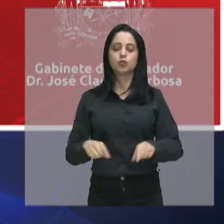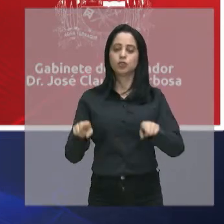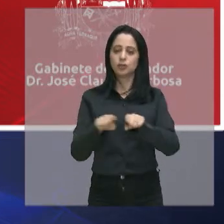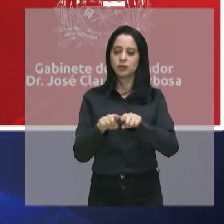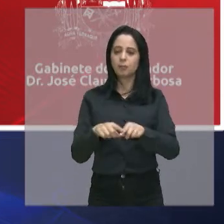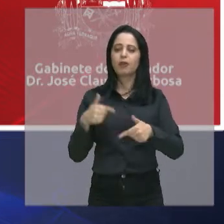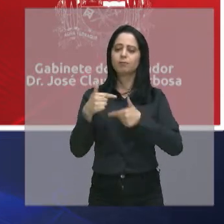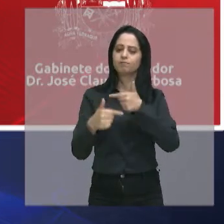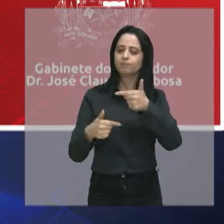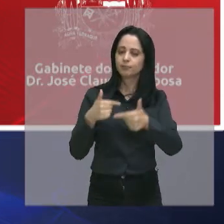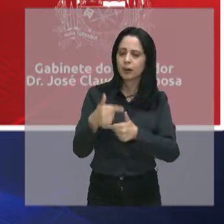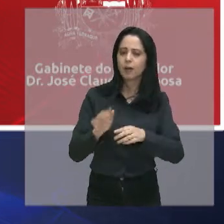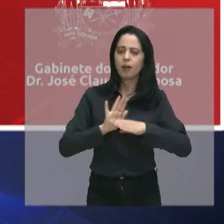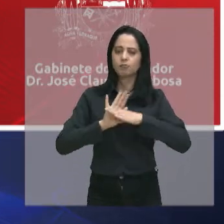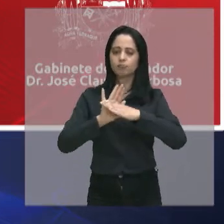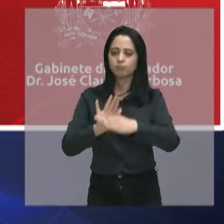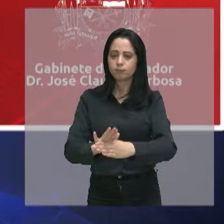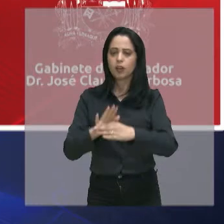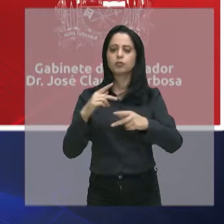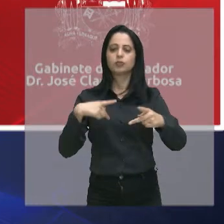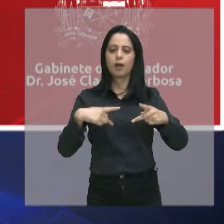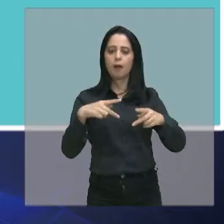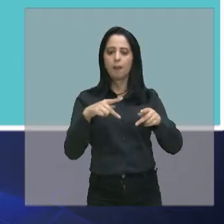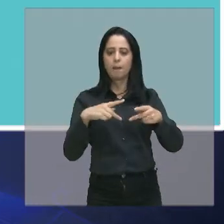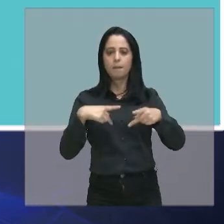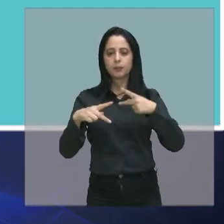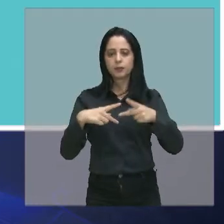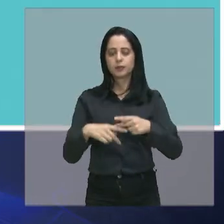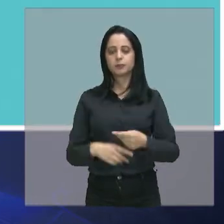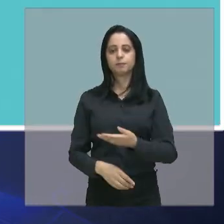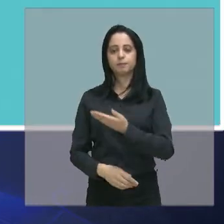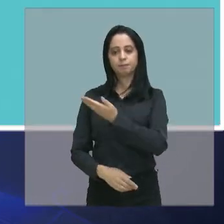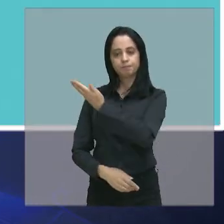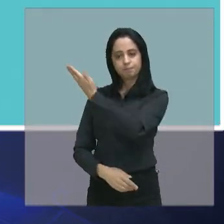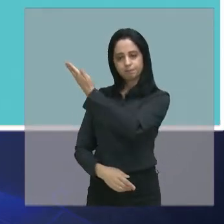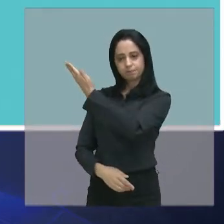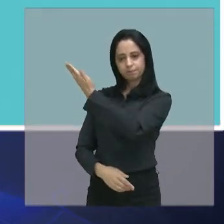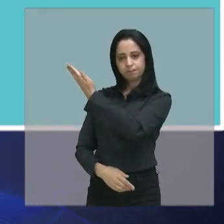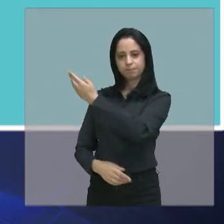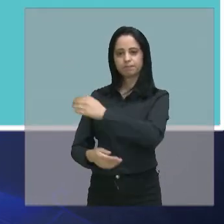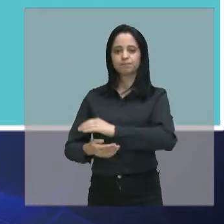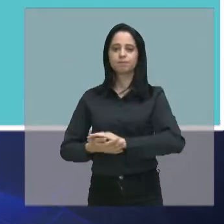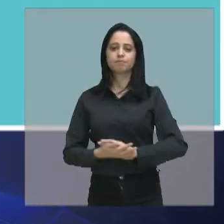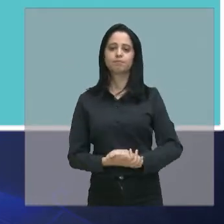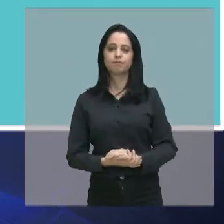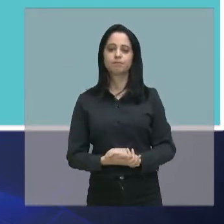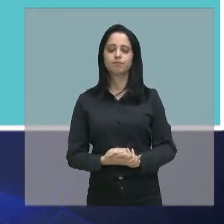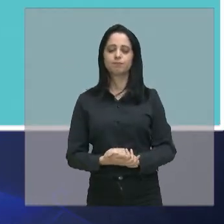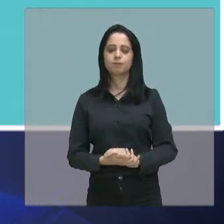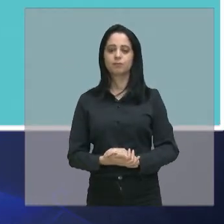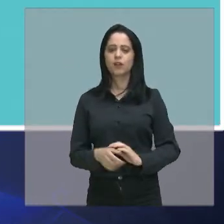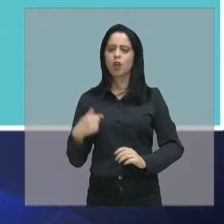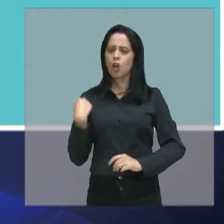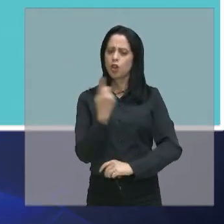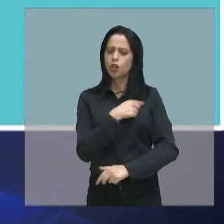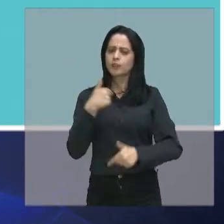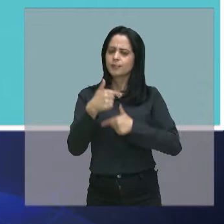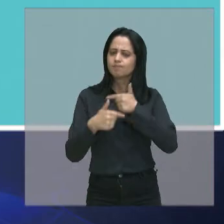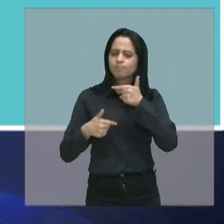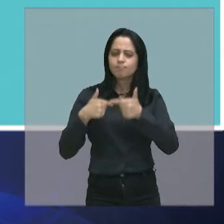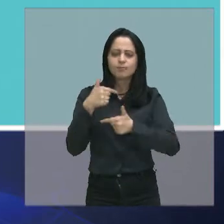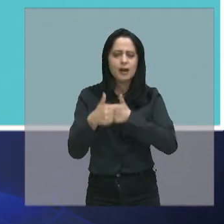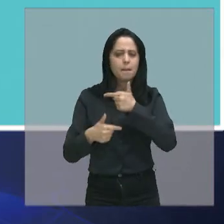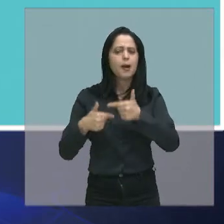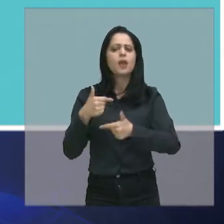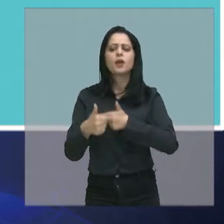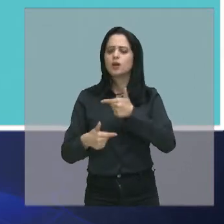cidade, por aqueles que me elegeram. Próximo. Nosso gabinete está trabalhando bastante, está em movimento, está todo